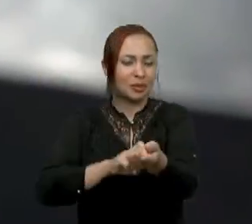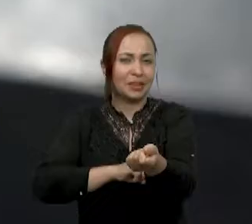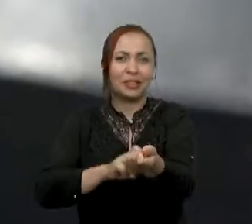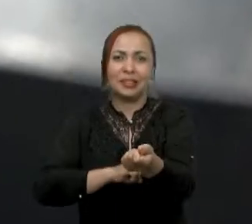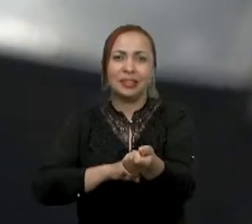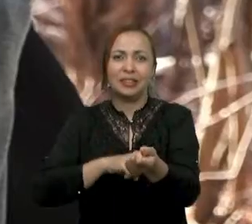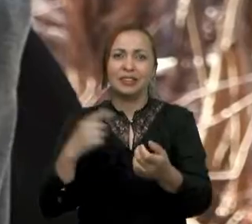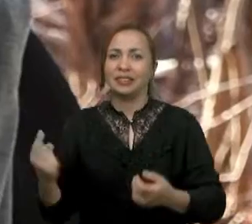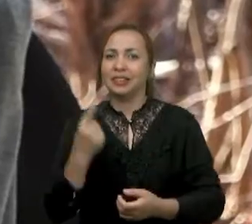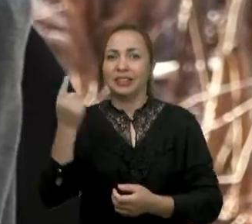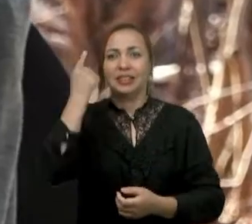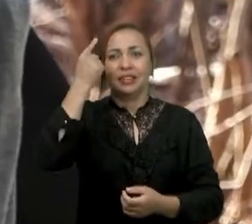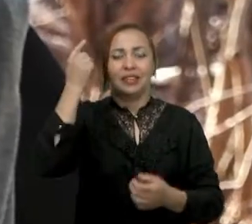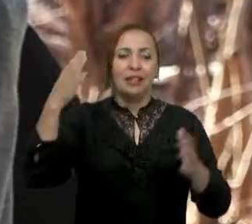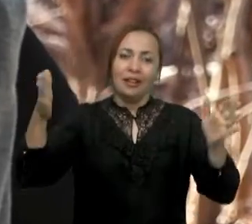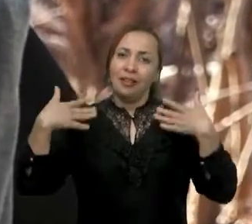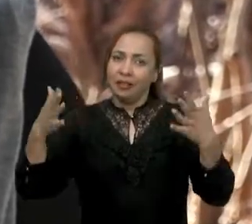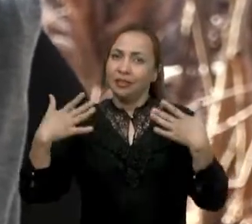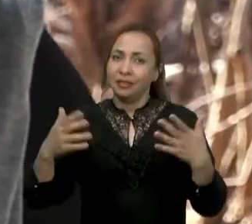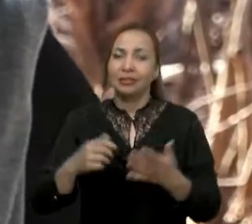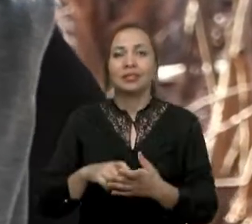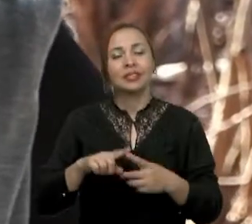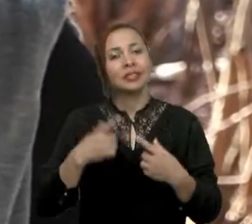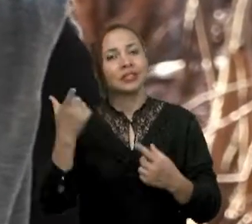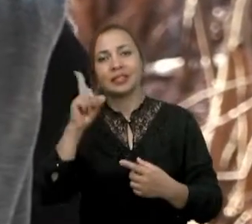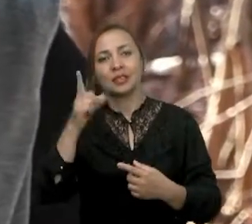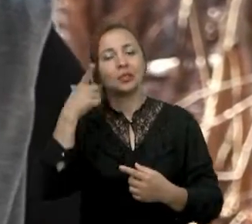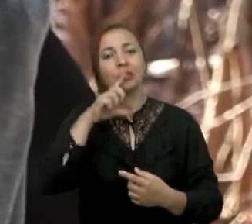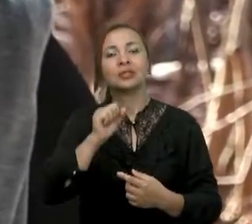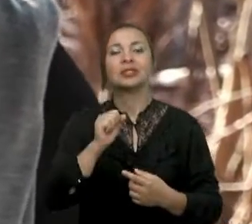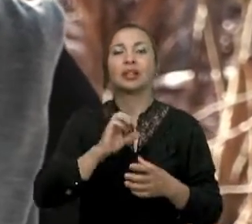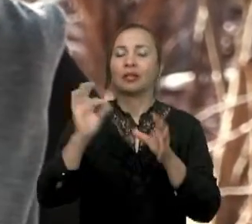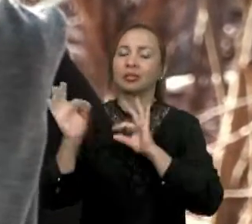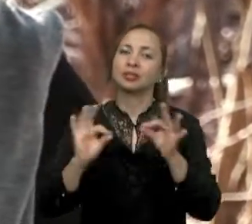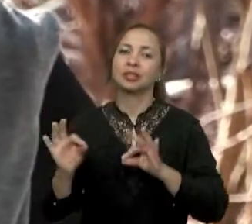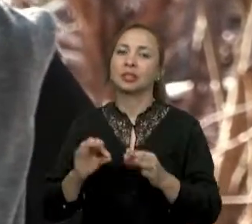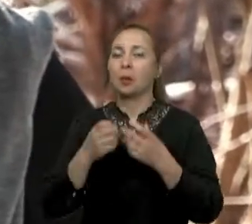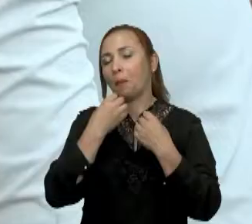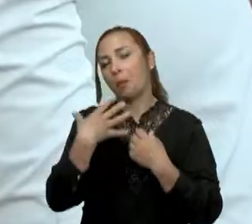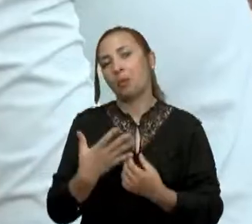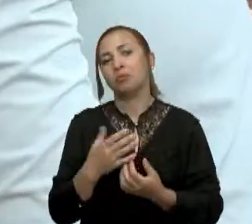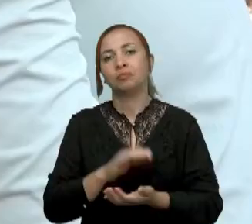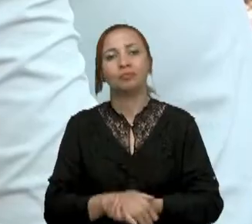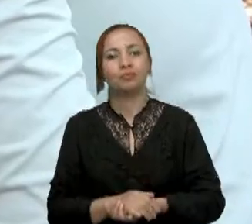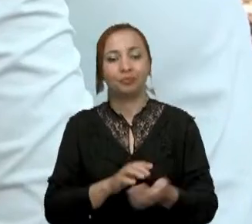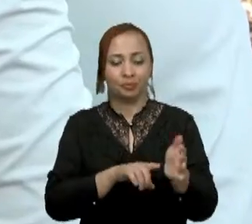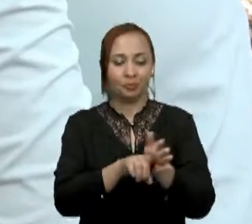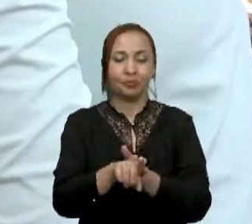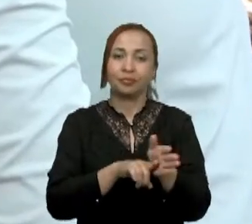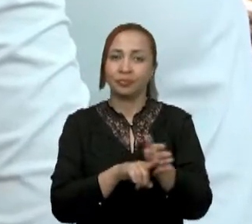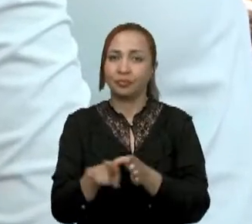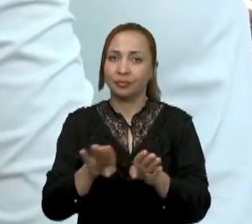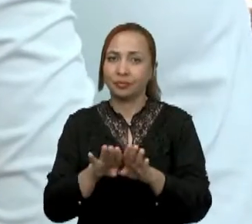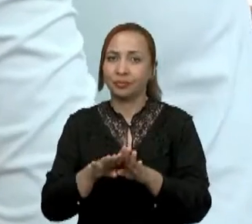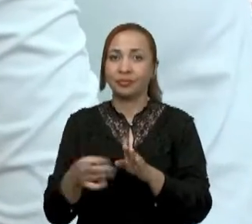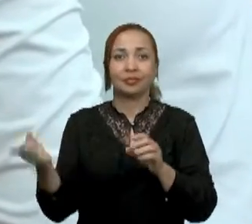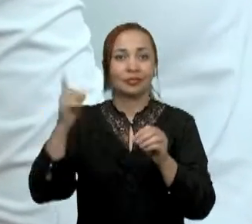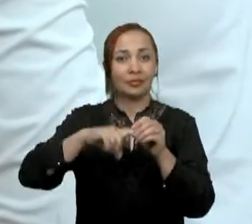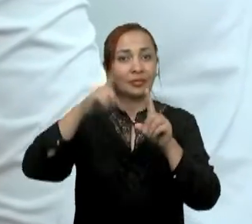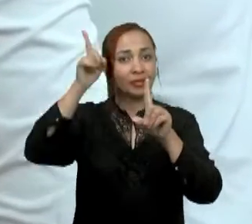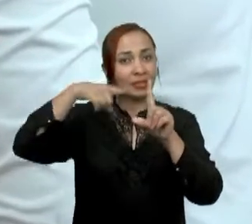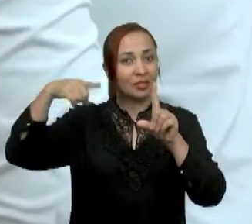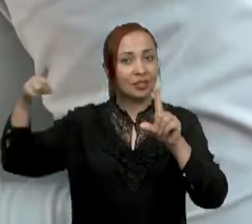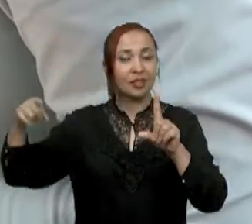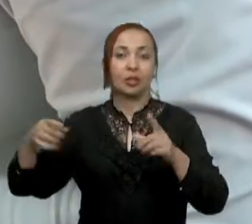quando a temperatura aumenta e Eles não conseguem fazer essa termo regulação tão eficiente a pesquisa também deve trazer